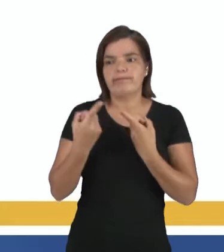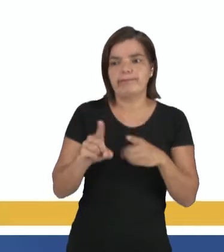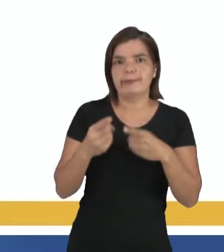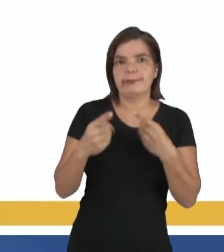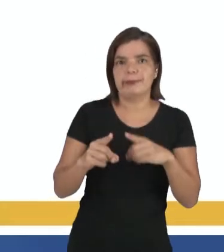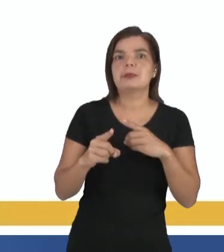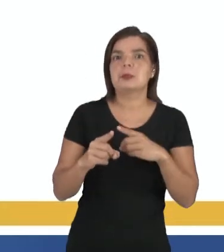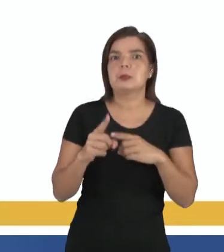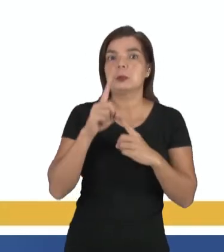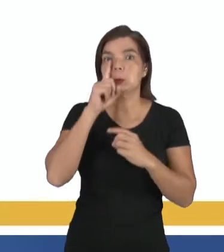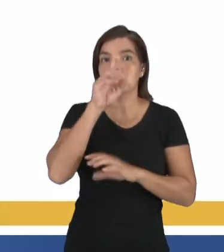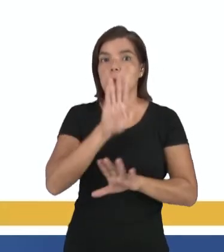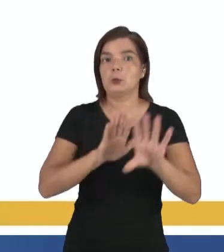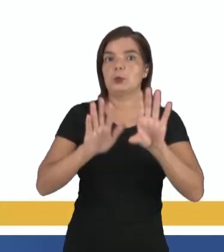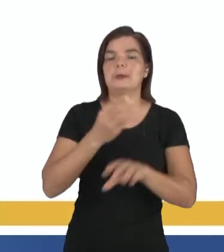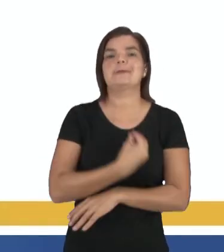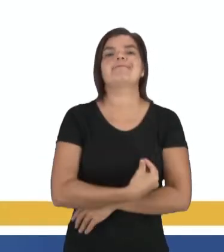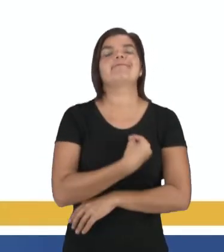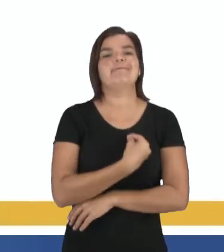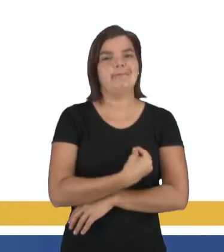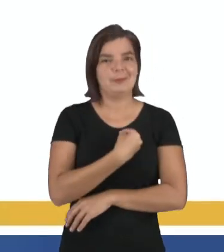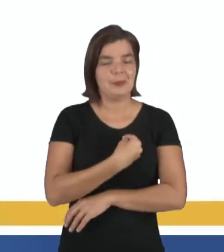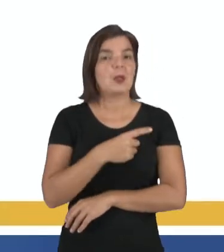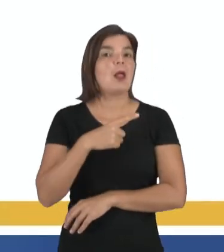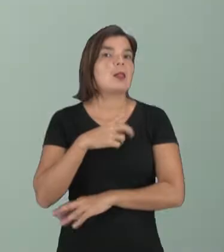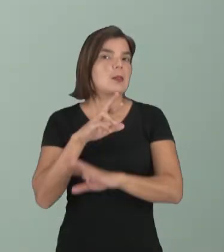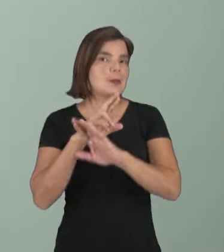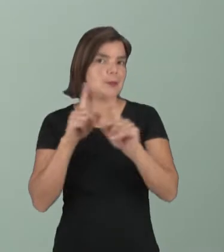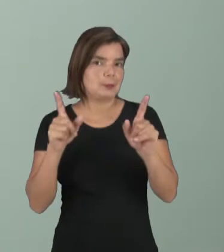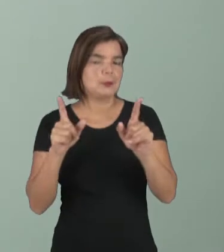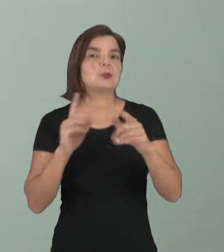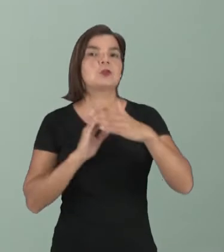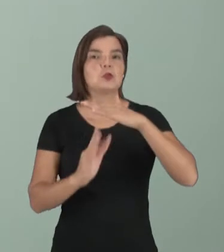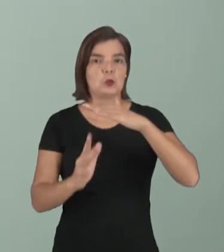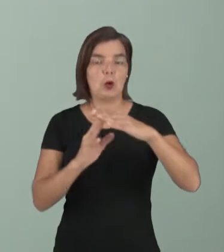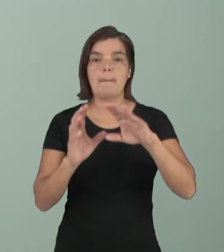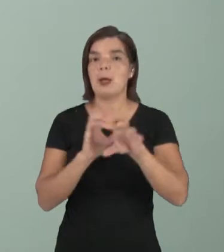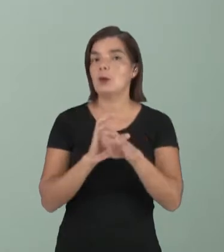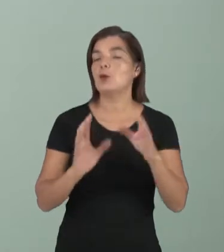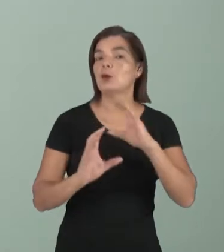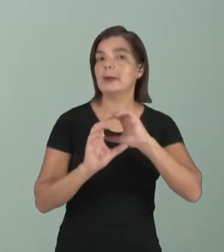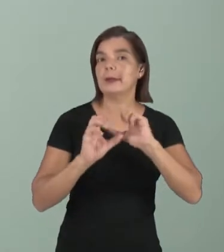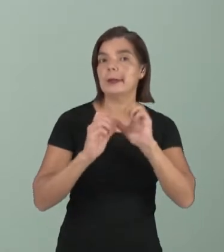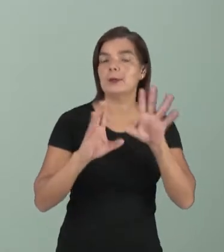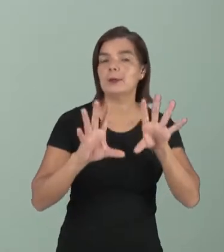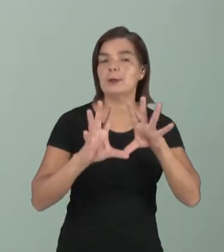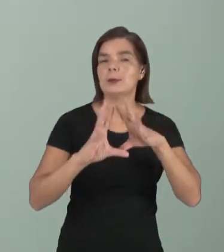perseguição, estão correndo risco de vida. Então, a gente tem essa diferença aí do migrante para o refugiado.